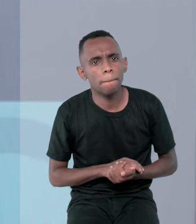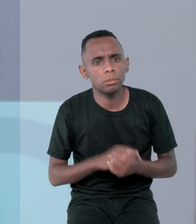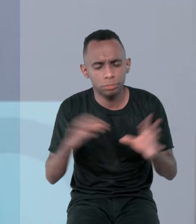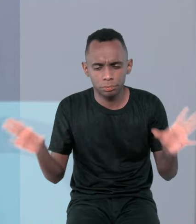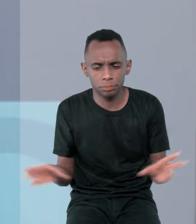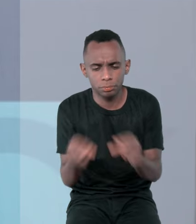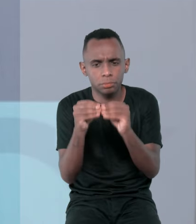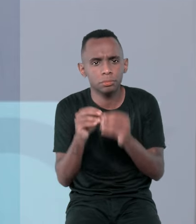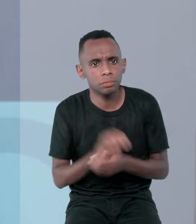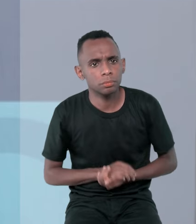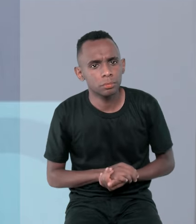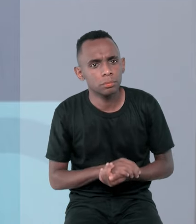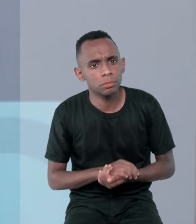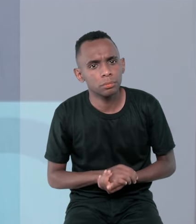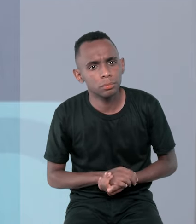complementando. Né?